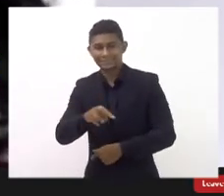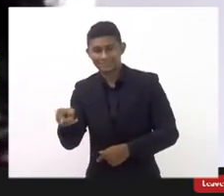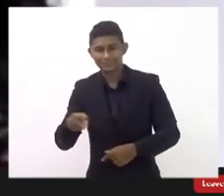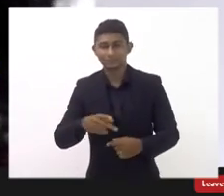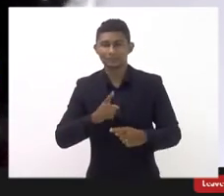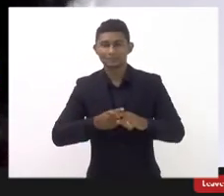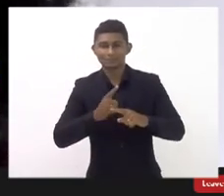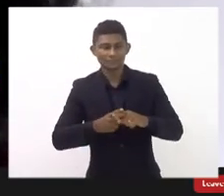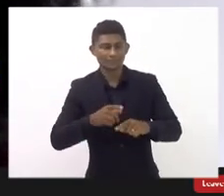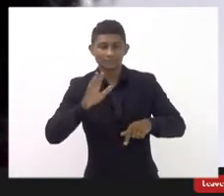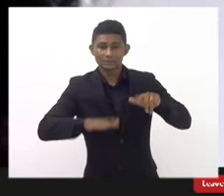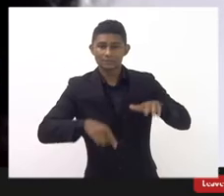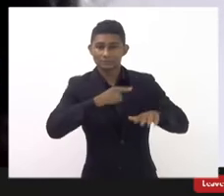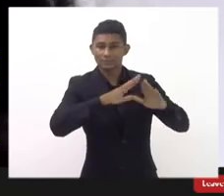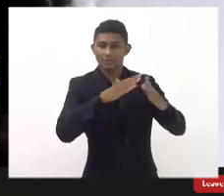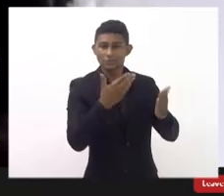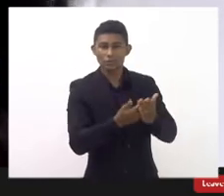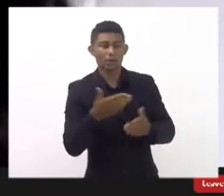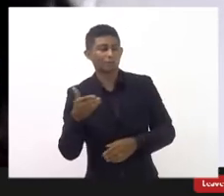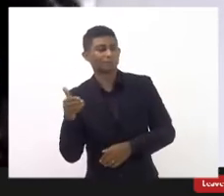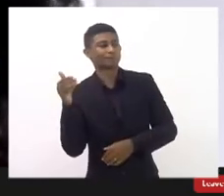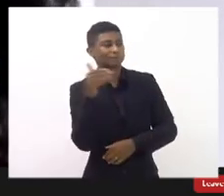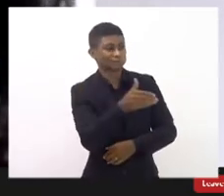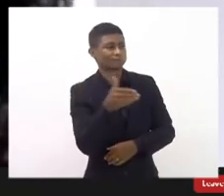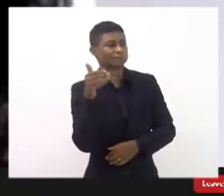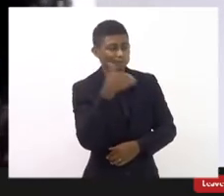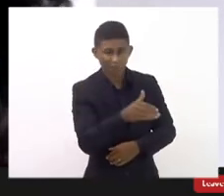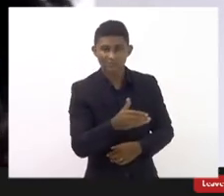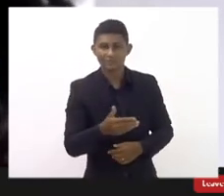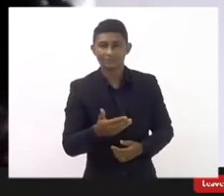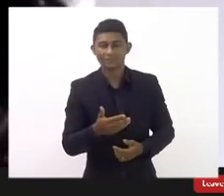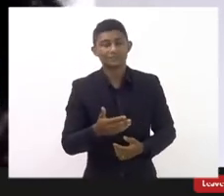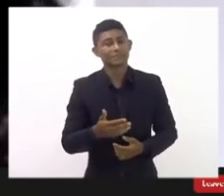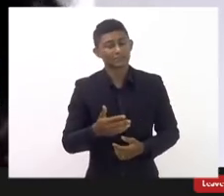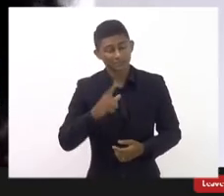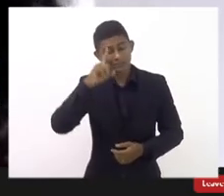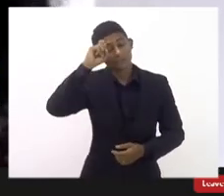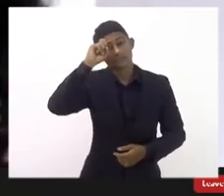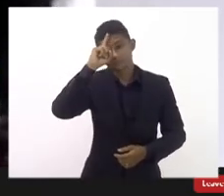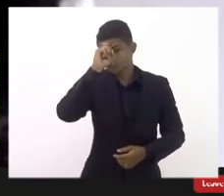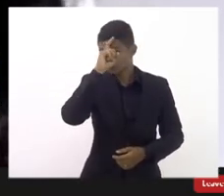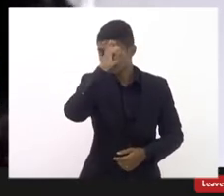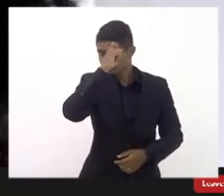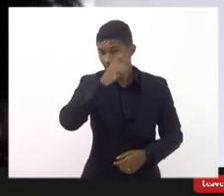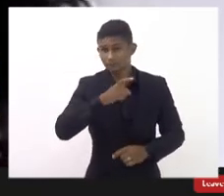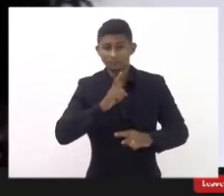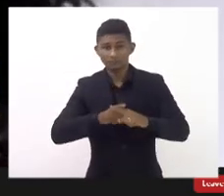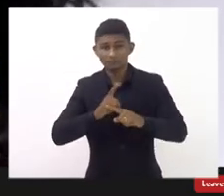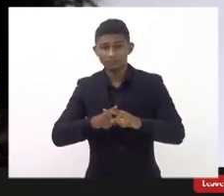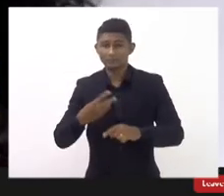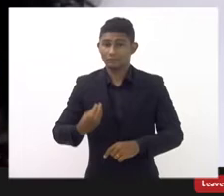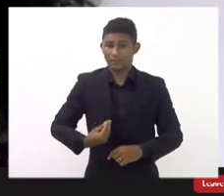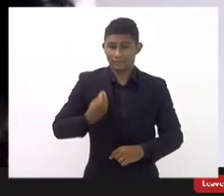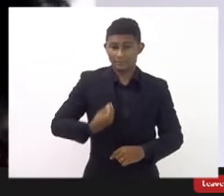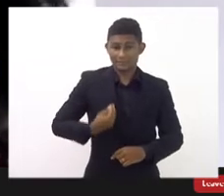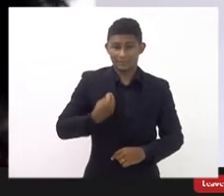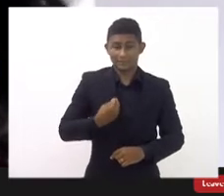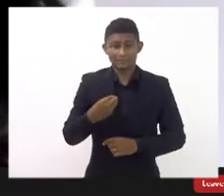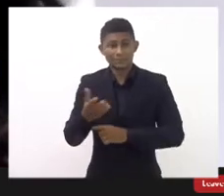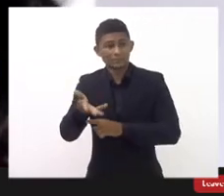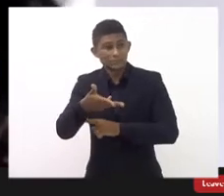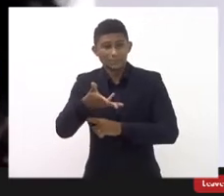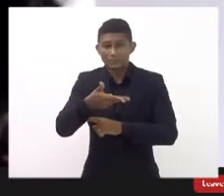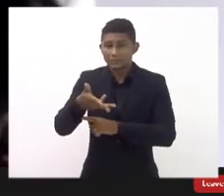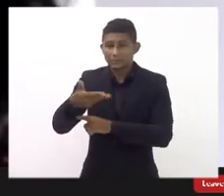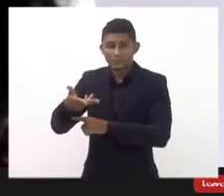continuidade à sua formação profissional é algo que lhes exige muito, né? Que exige do seu ritmo de vida, que lhes exige tempo, e um